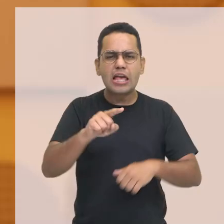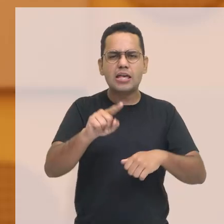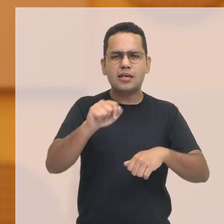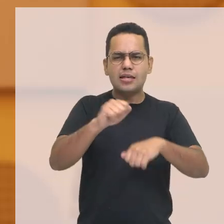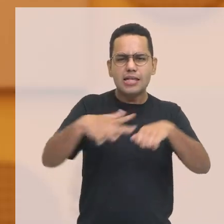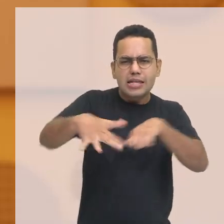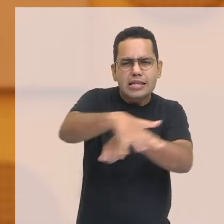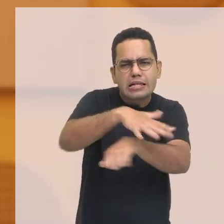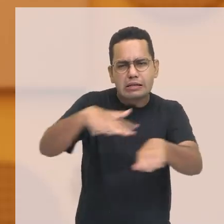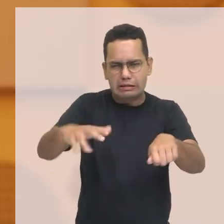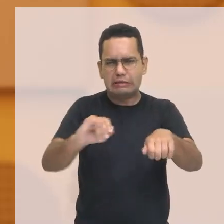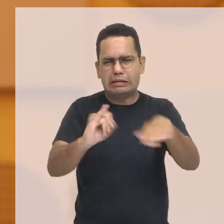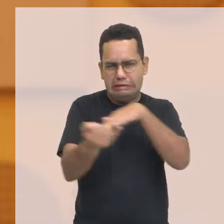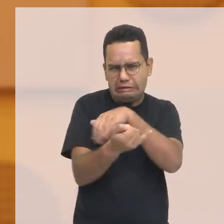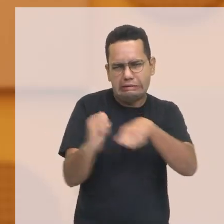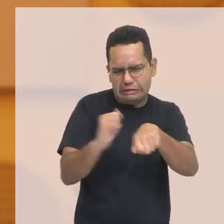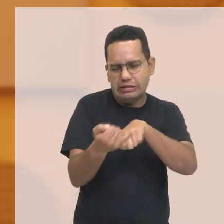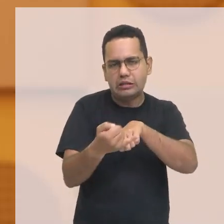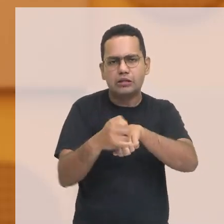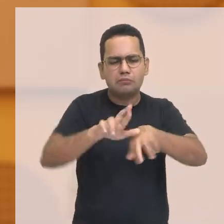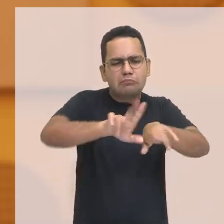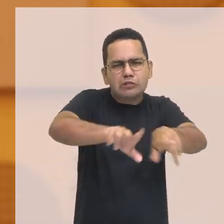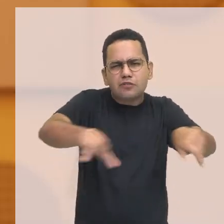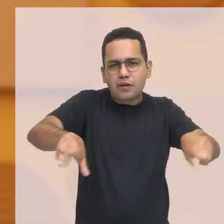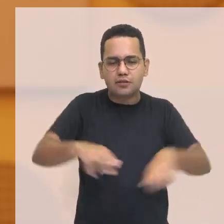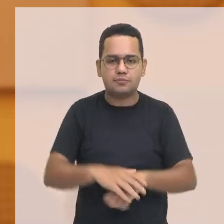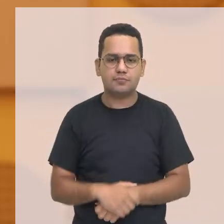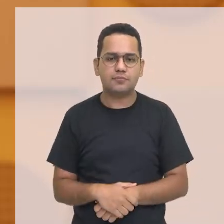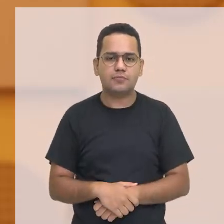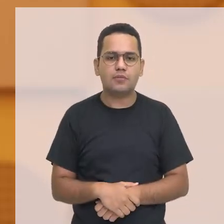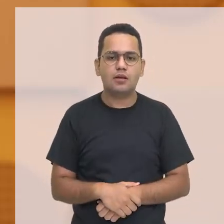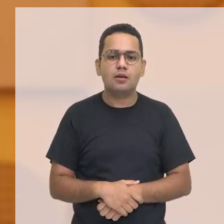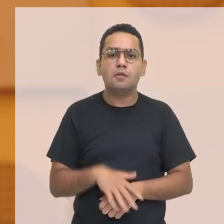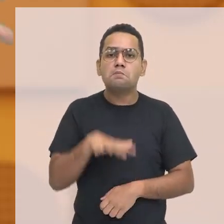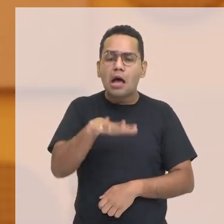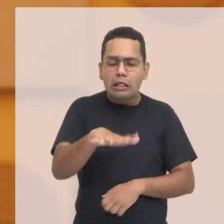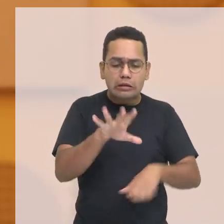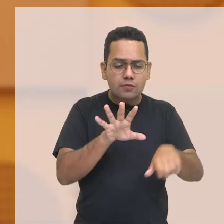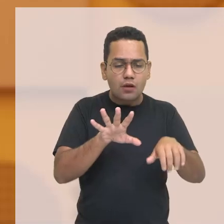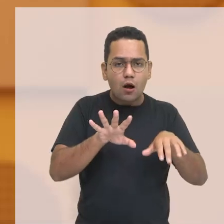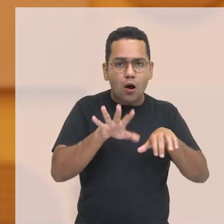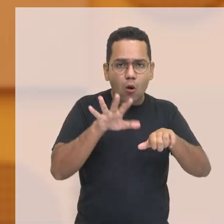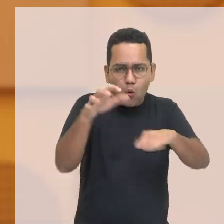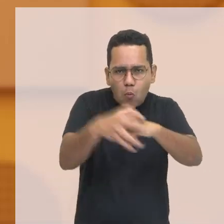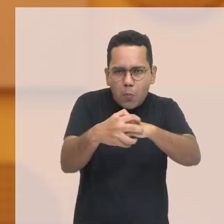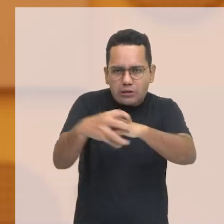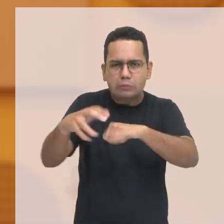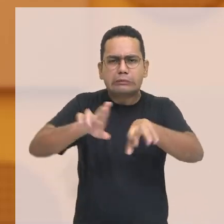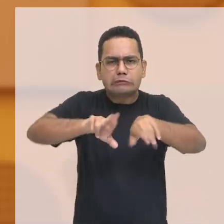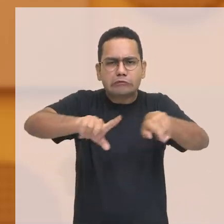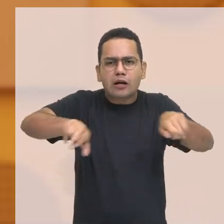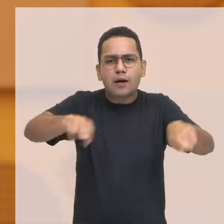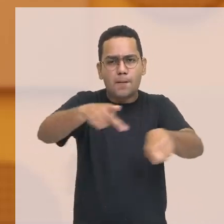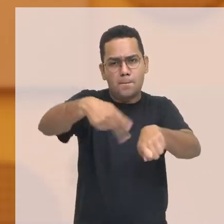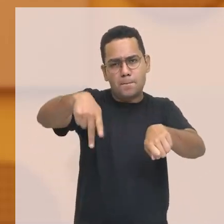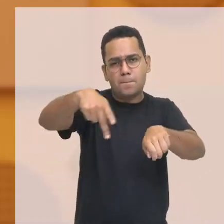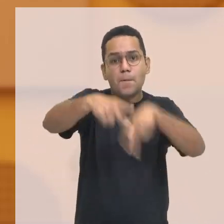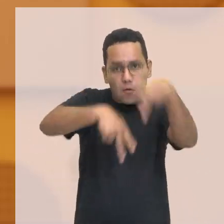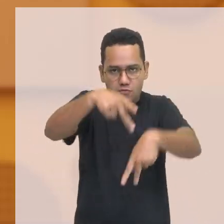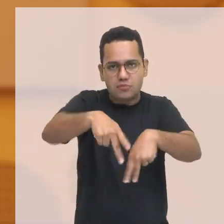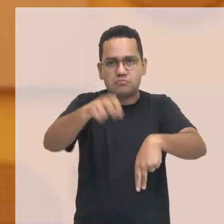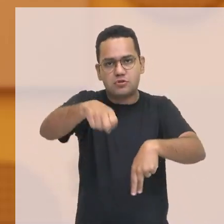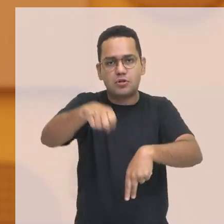foi explorada, ela foi, vamos dizer assim, ocupada por vários povos. E o que, no final, ficou dominando a região foi